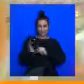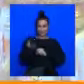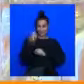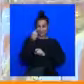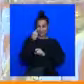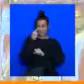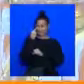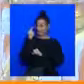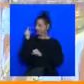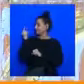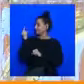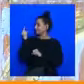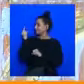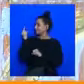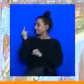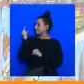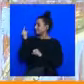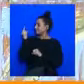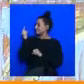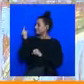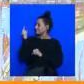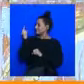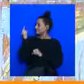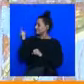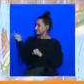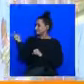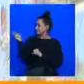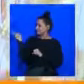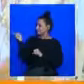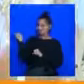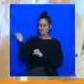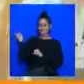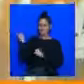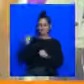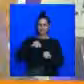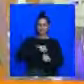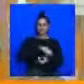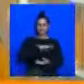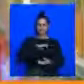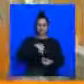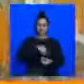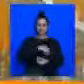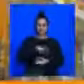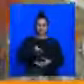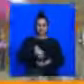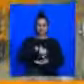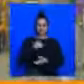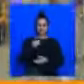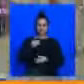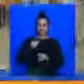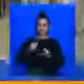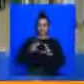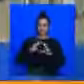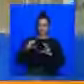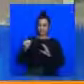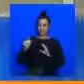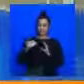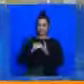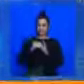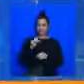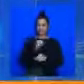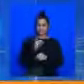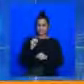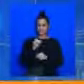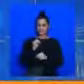Bolas posicionadas. Vamos lá. Valendo. Globo carregado, embaralhando 100 bolas numeradas de